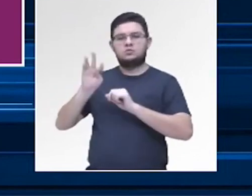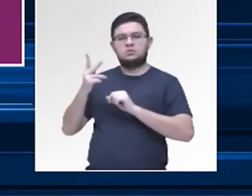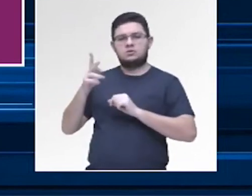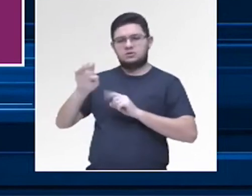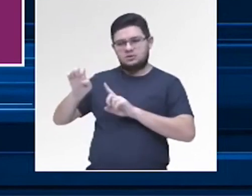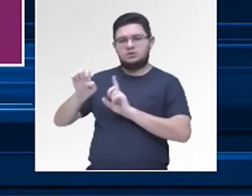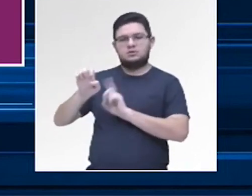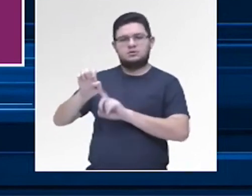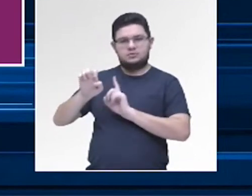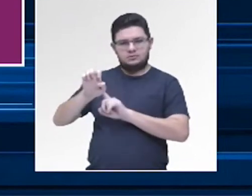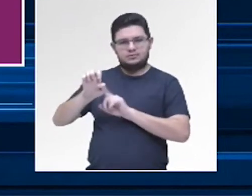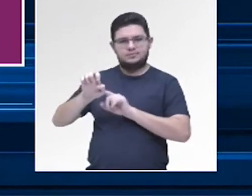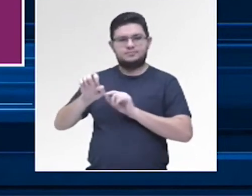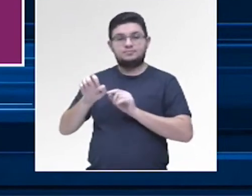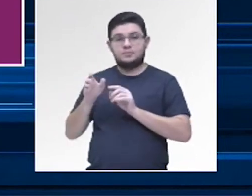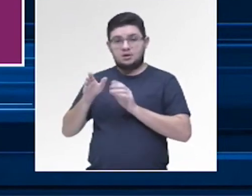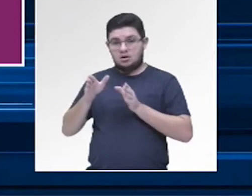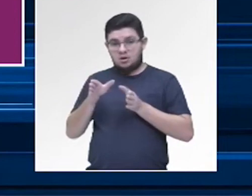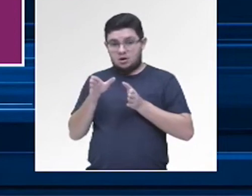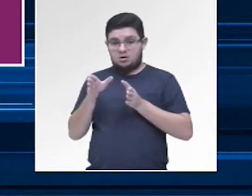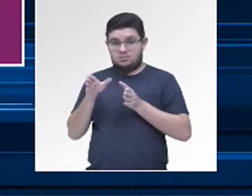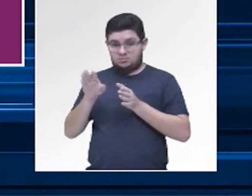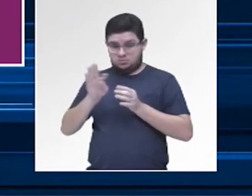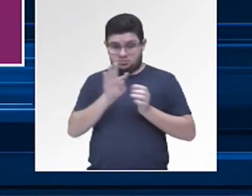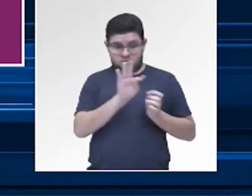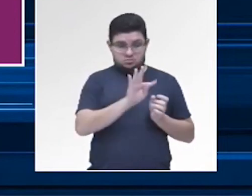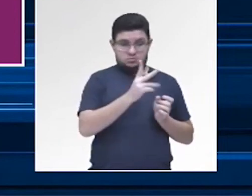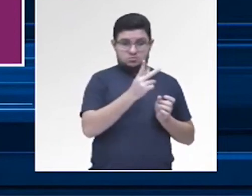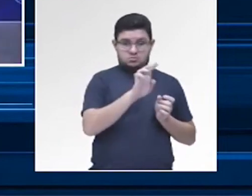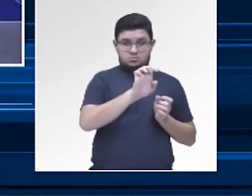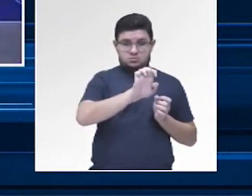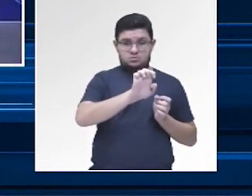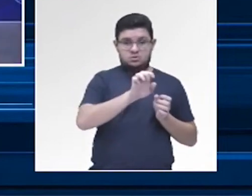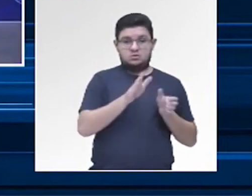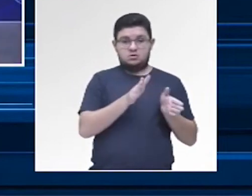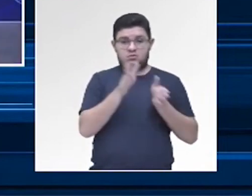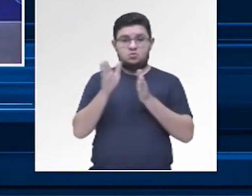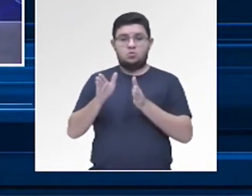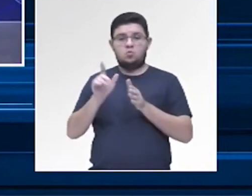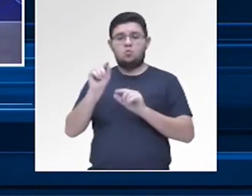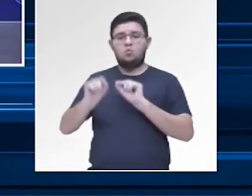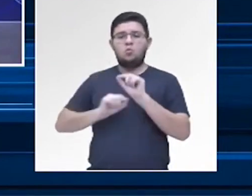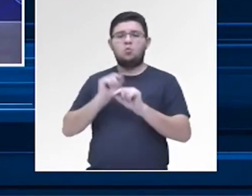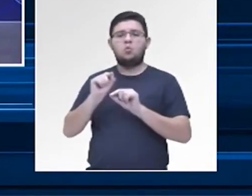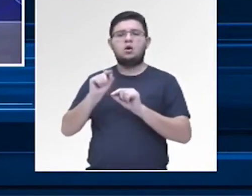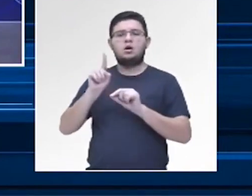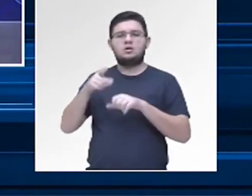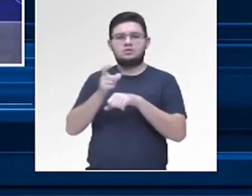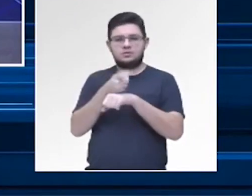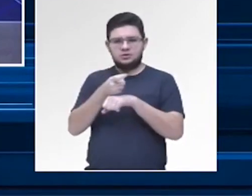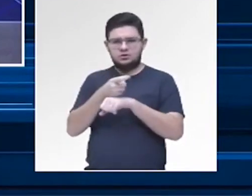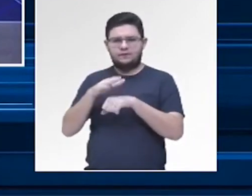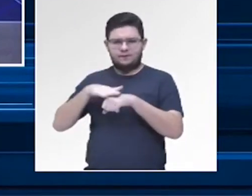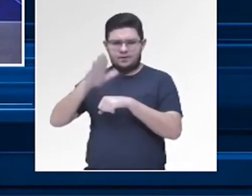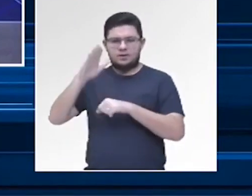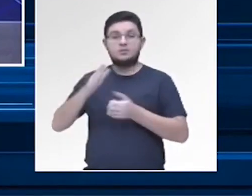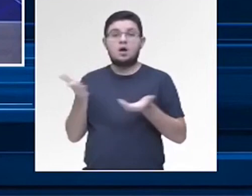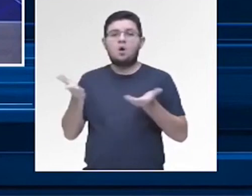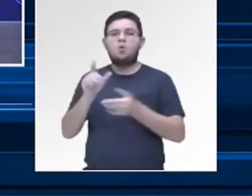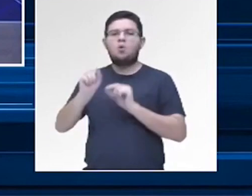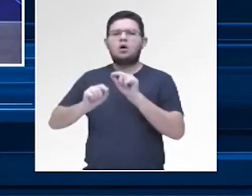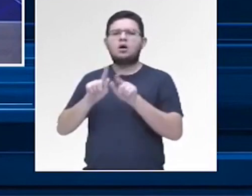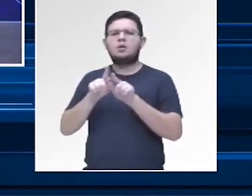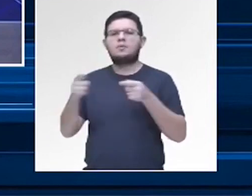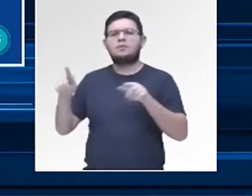na forma superlativa. Alright? Vamos agora para o nosso Practicing Grammar, praticar, né, esses superlativos aí. Acompanha